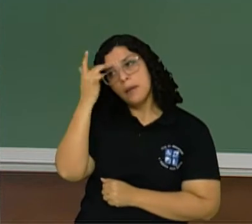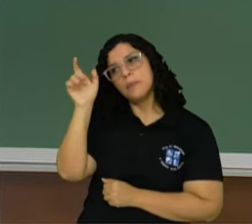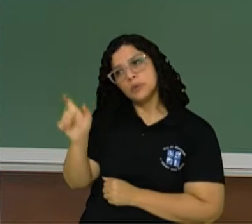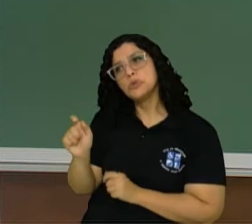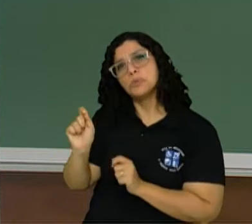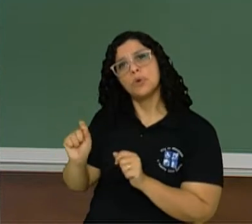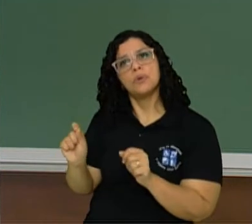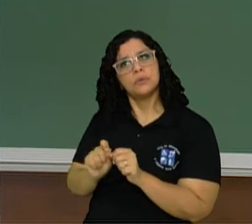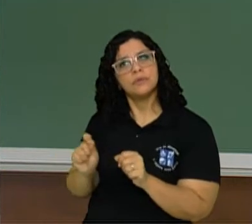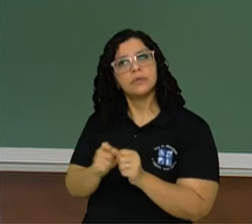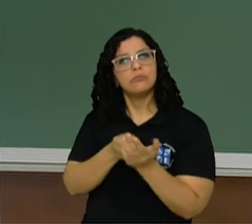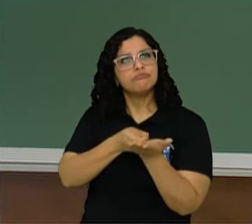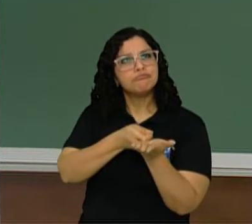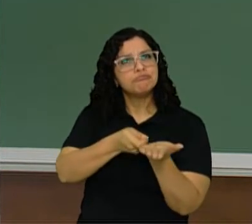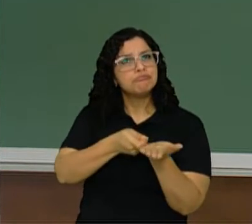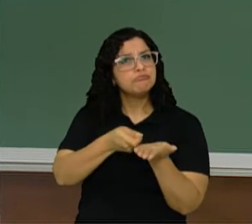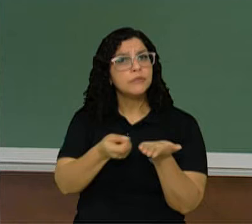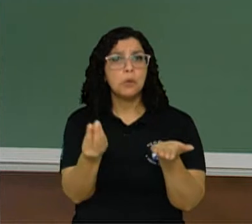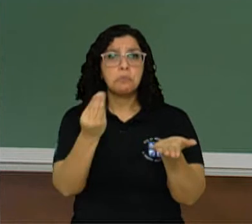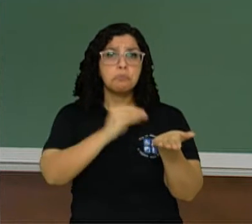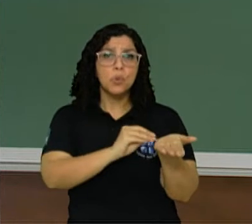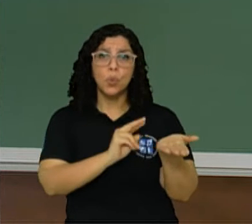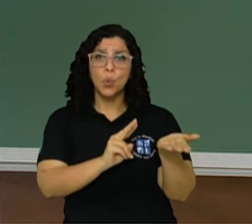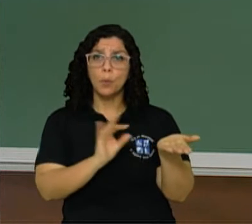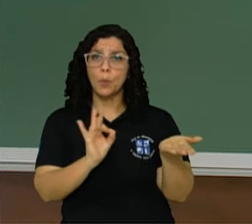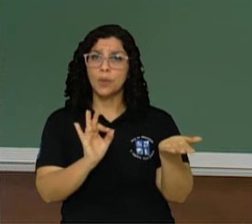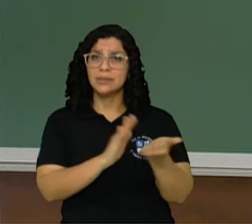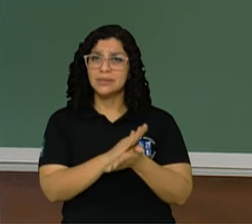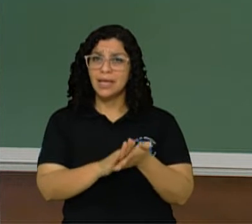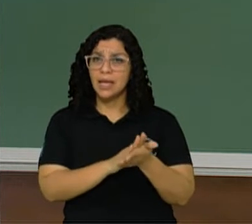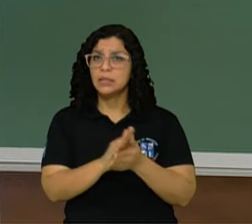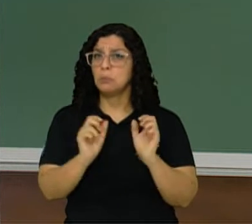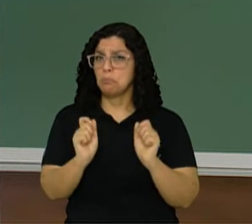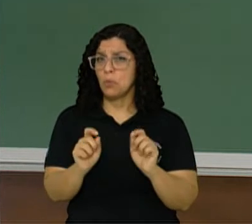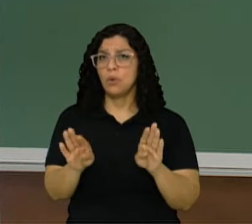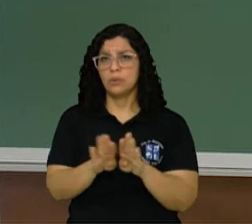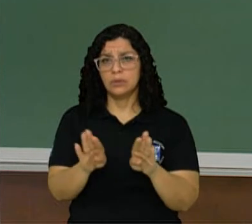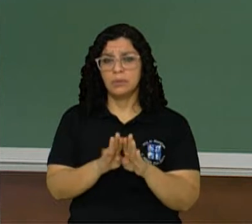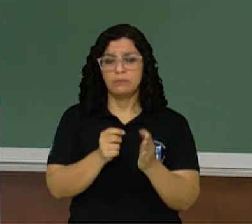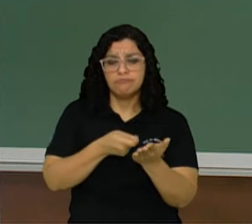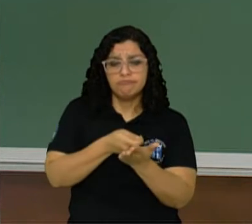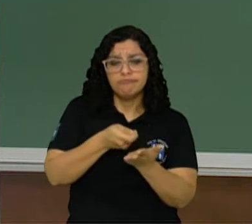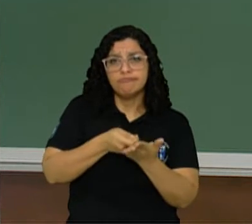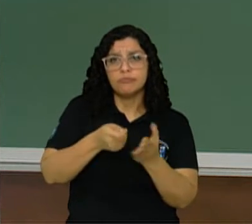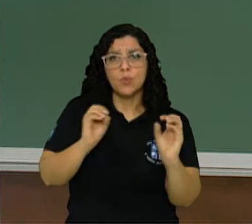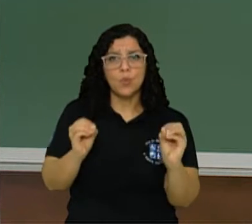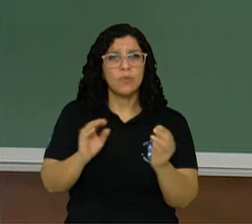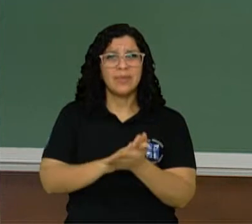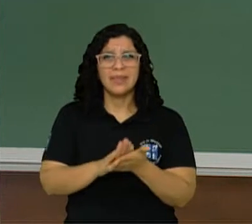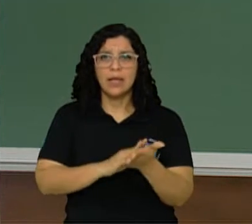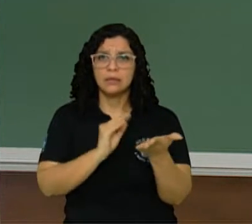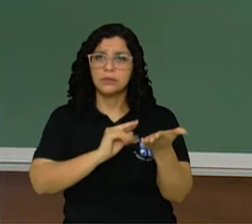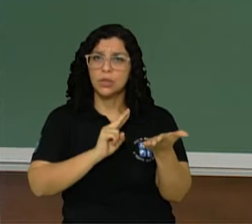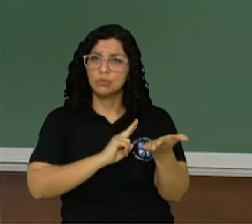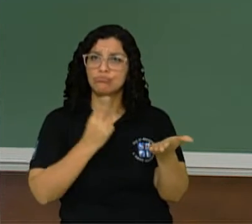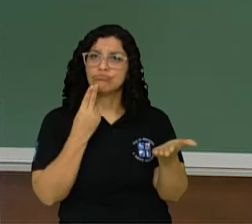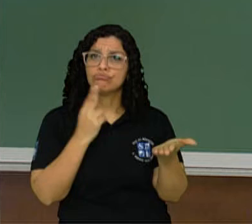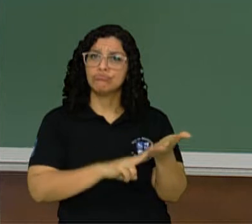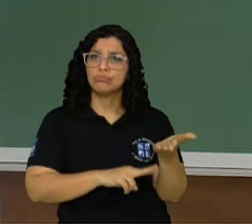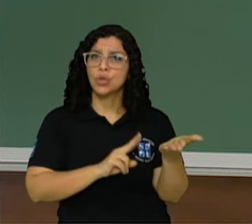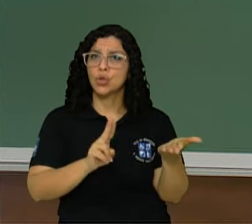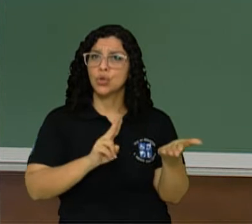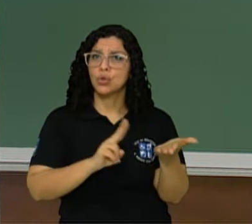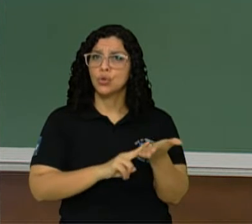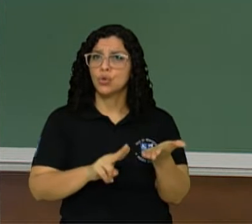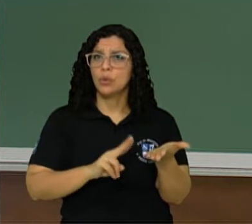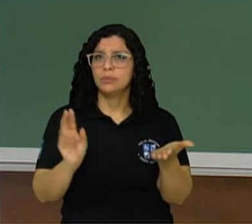faça uma reprodução, uma escala de gravuras anônimas, mas não é algo comum,